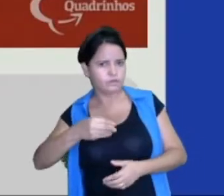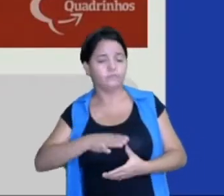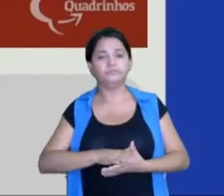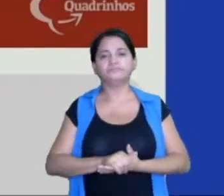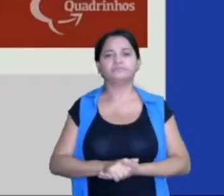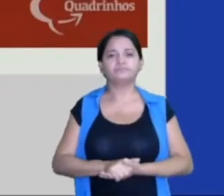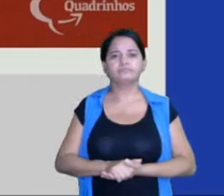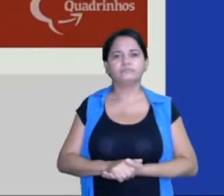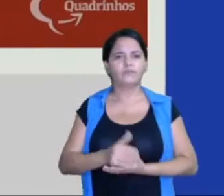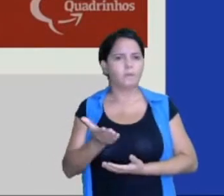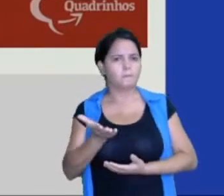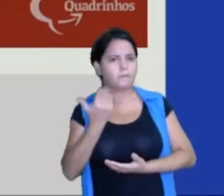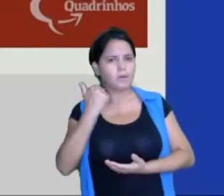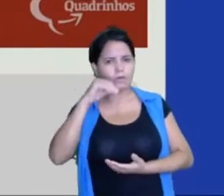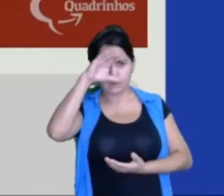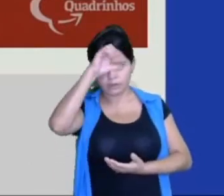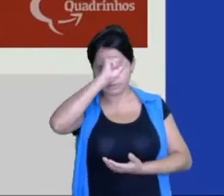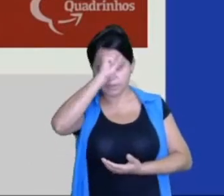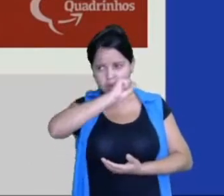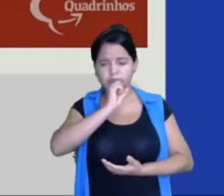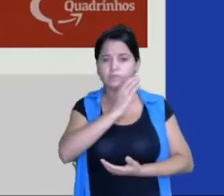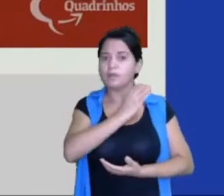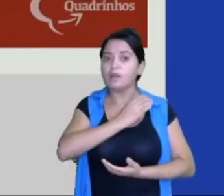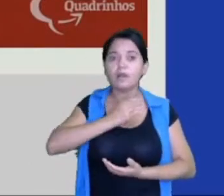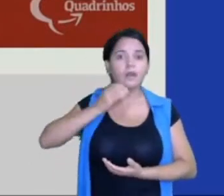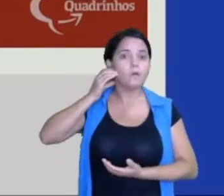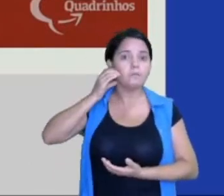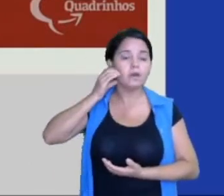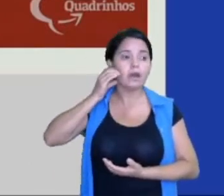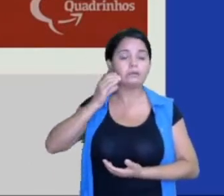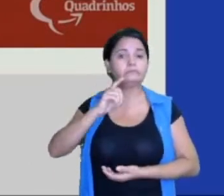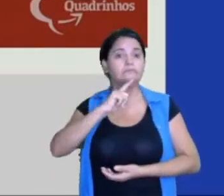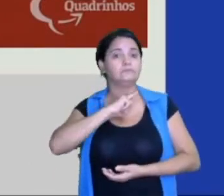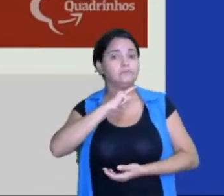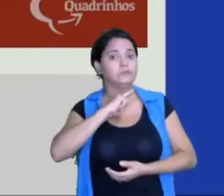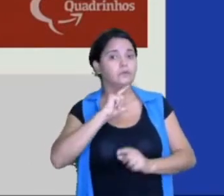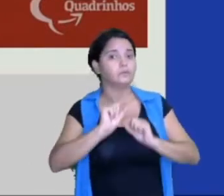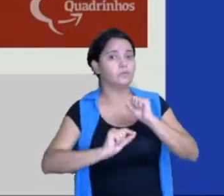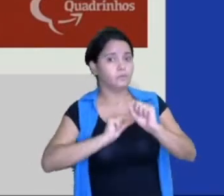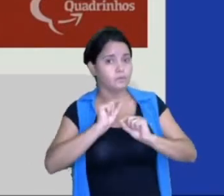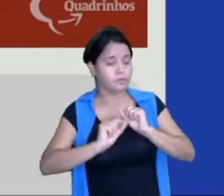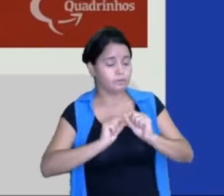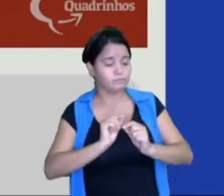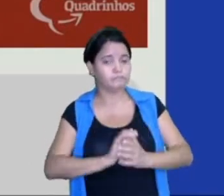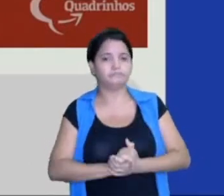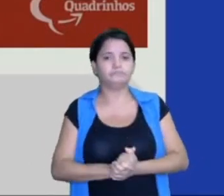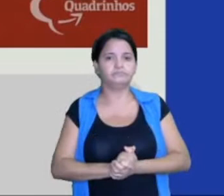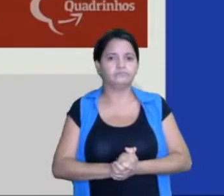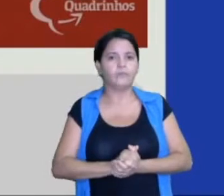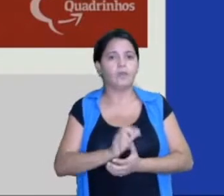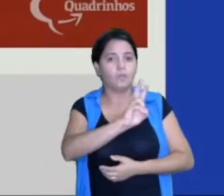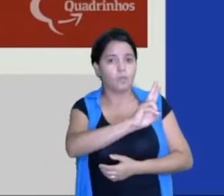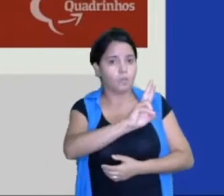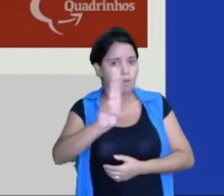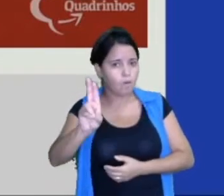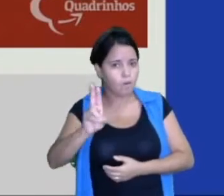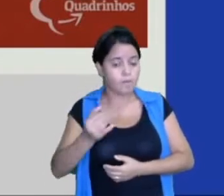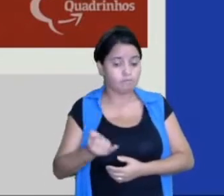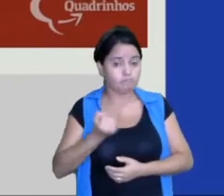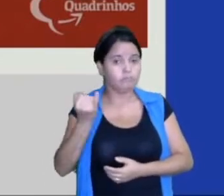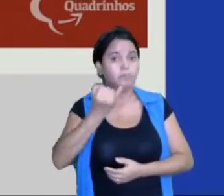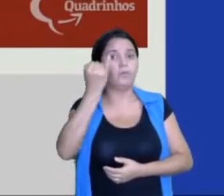história aí. Karl Marx, esse senhor, ele tem um nome grande,